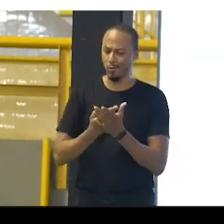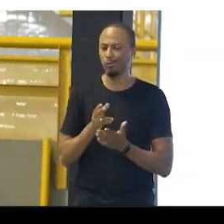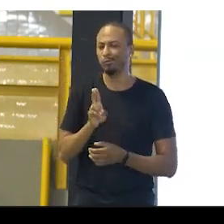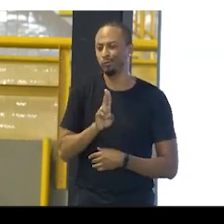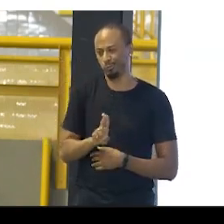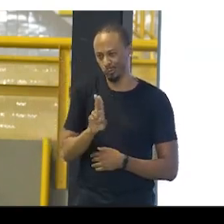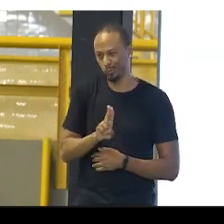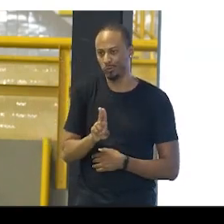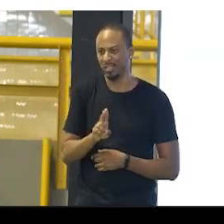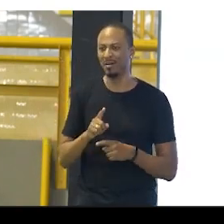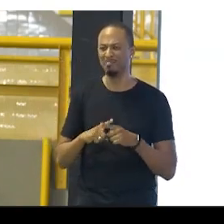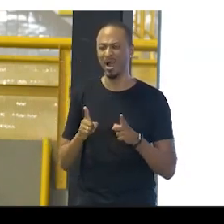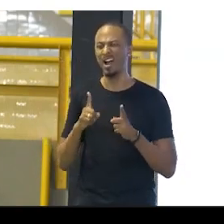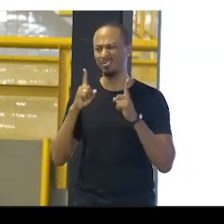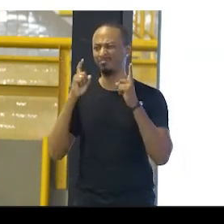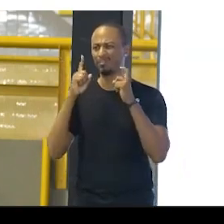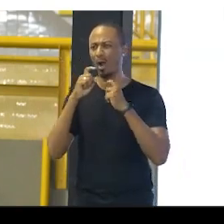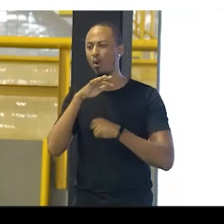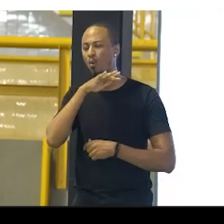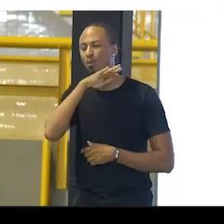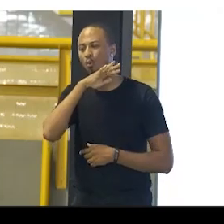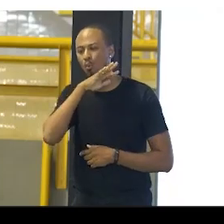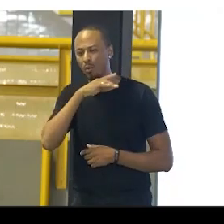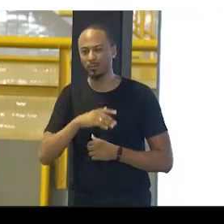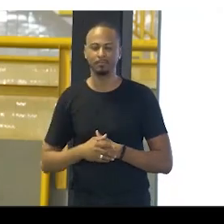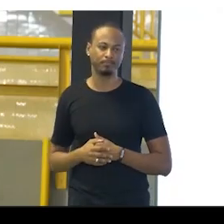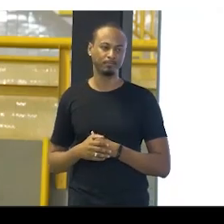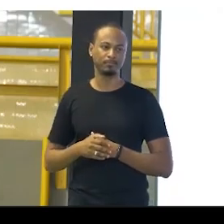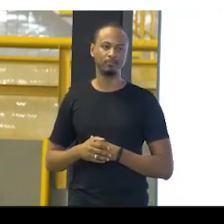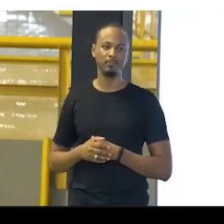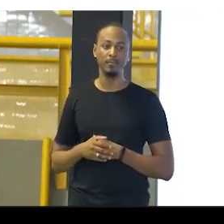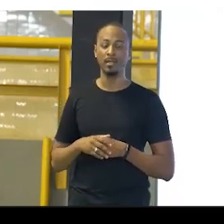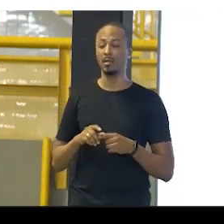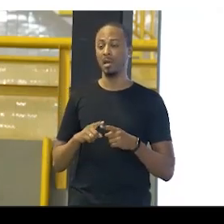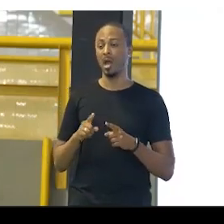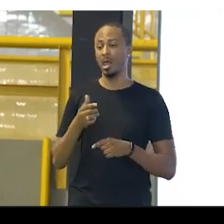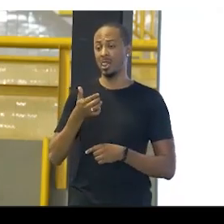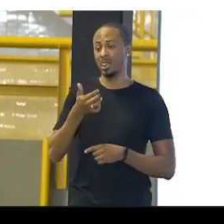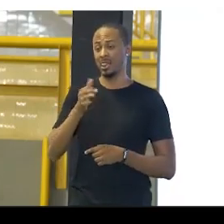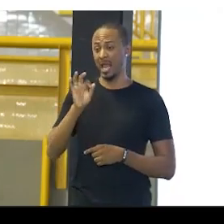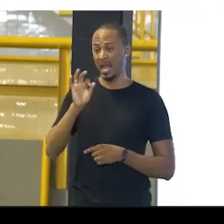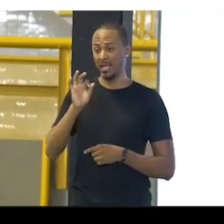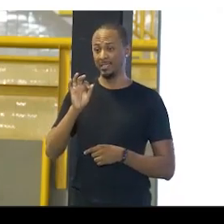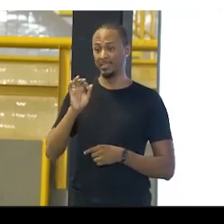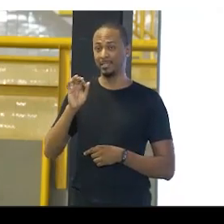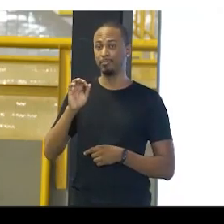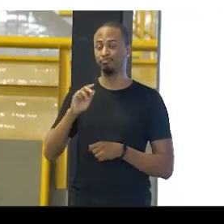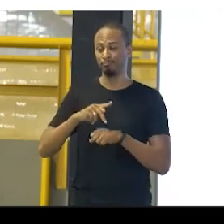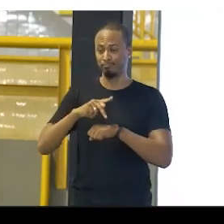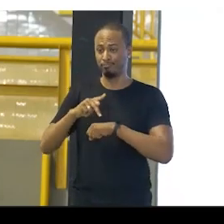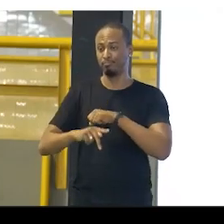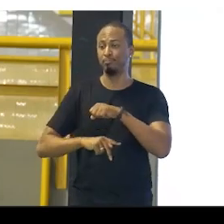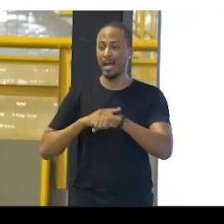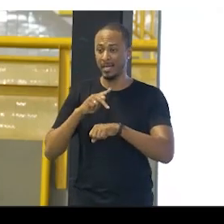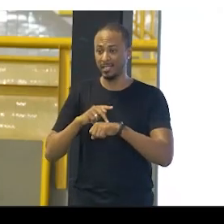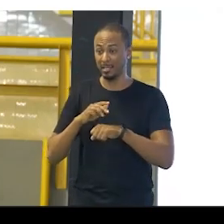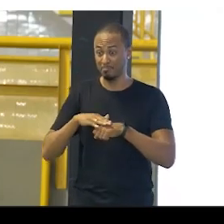Né? Sim, professor. Os 10 países com maiores reservas de gás natural. Eu preciso decorar isso aqui?